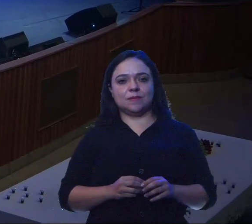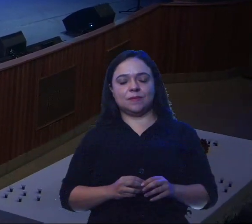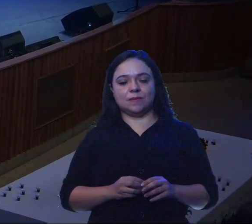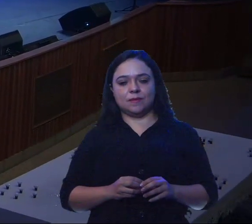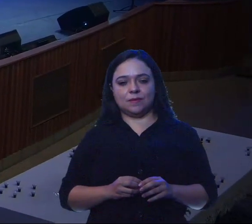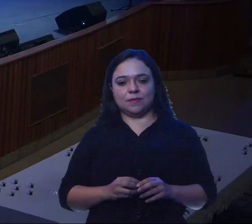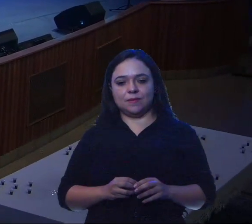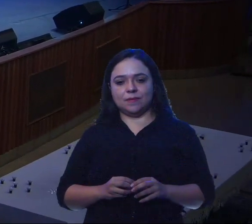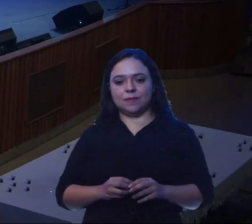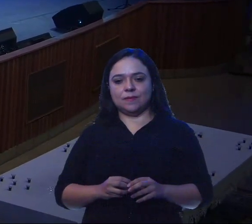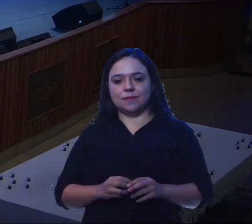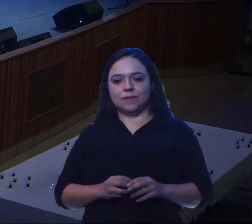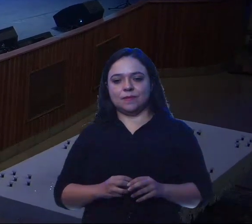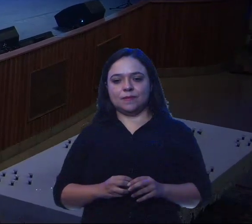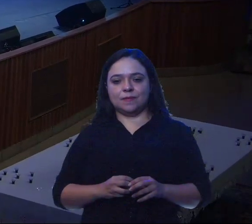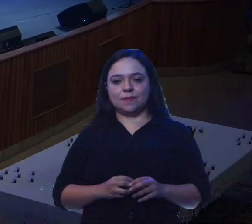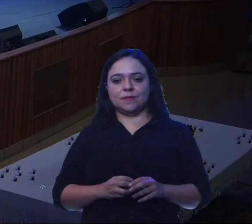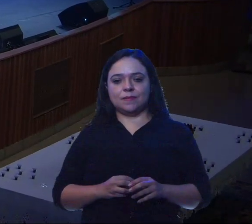Bruna,